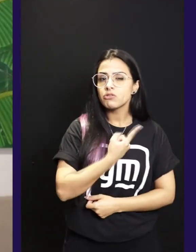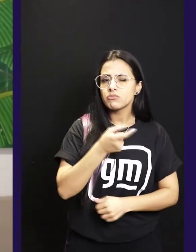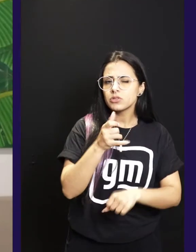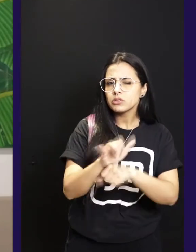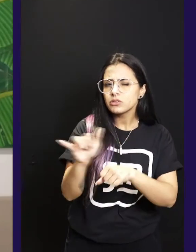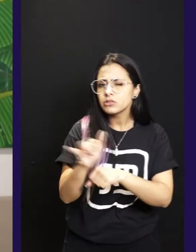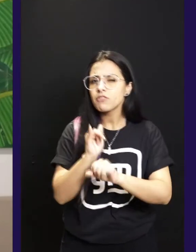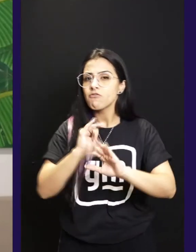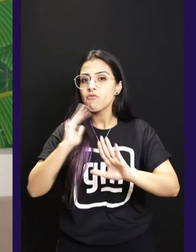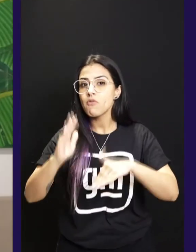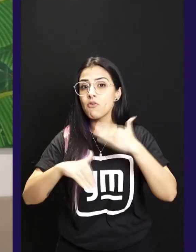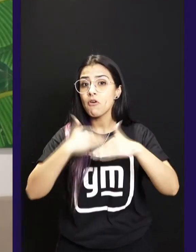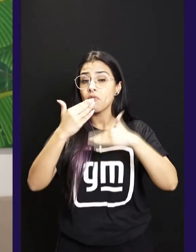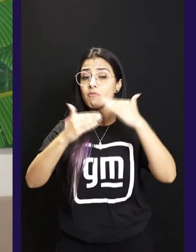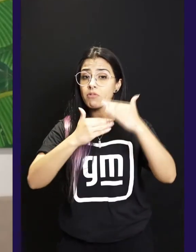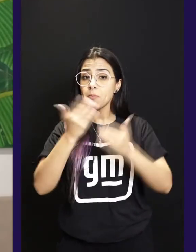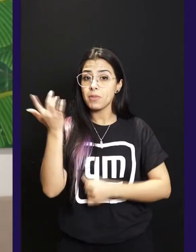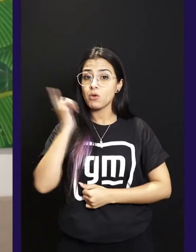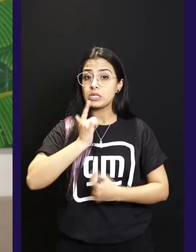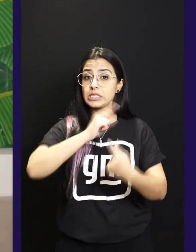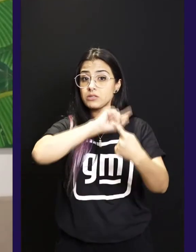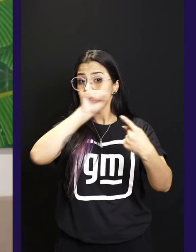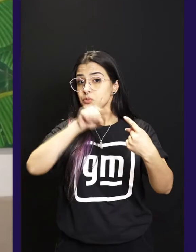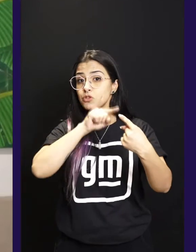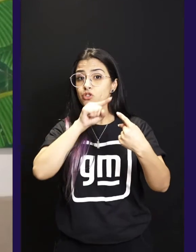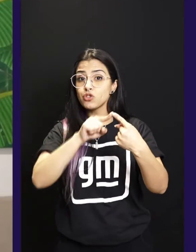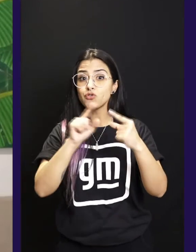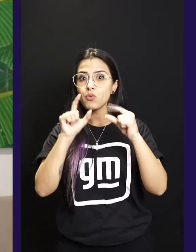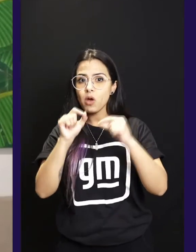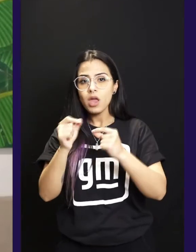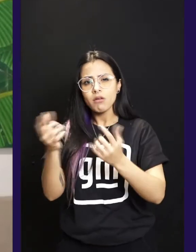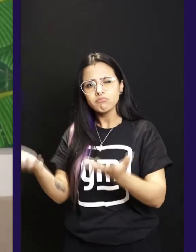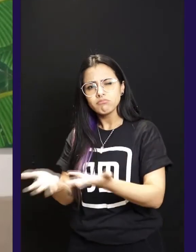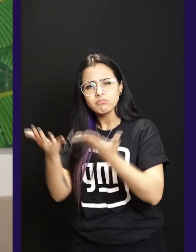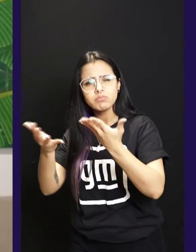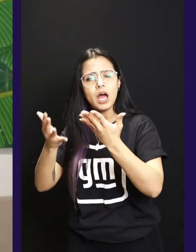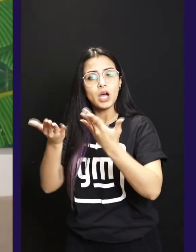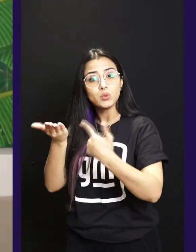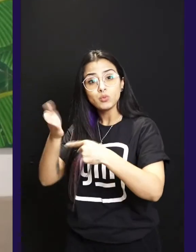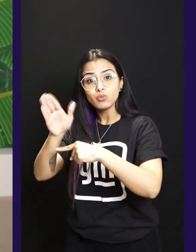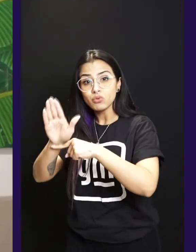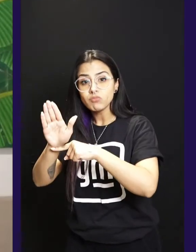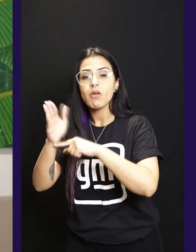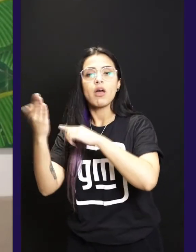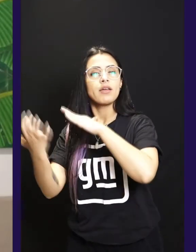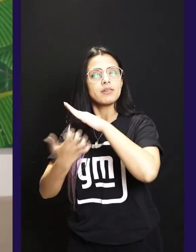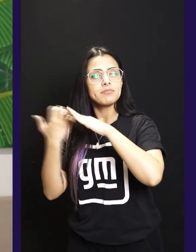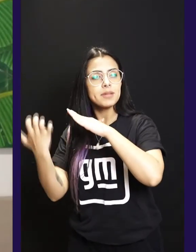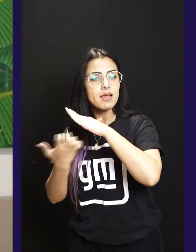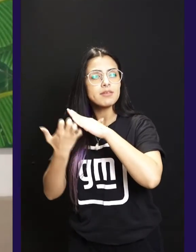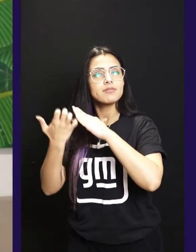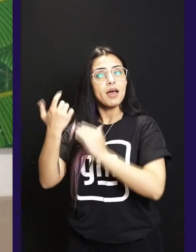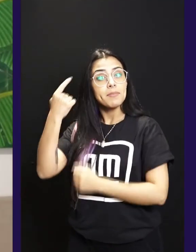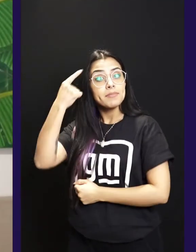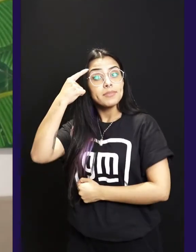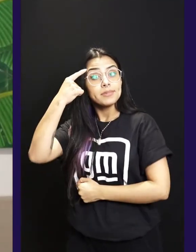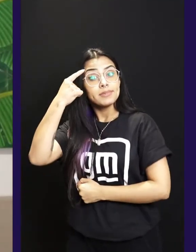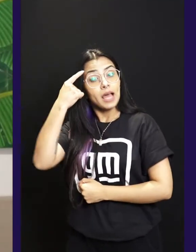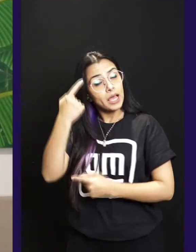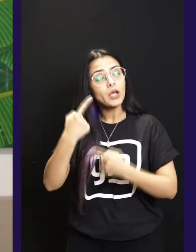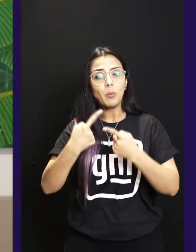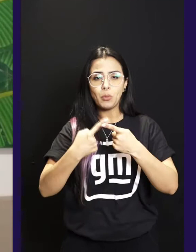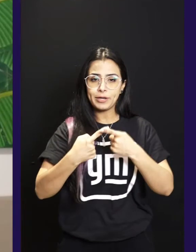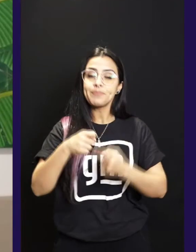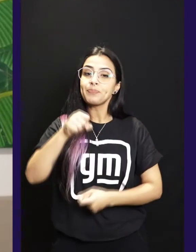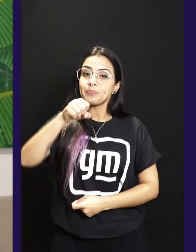como objetivo ajudar empresas a pensar não só... Porque, assim, o primeiro passo é olhar para um